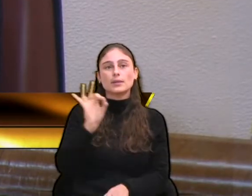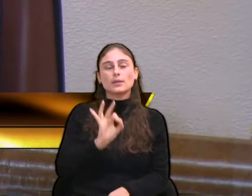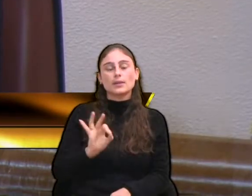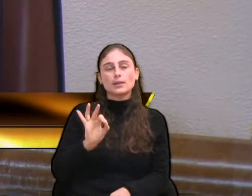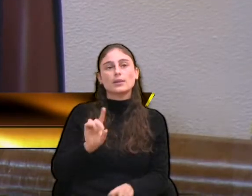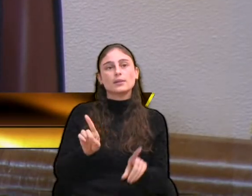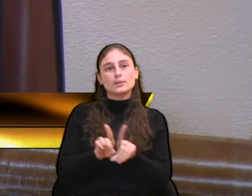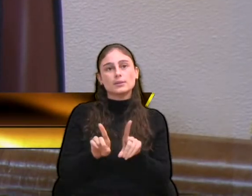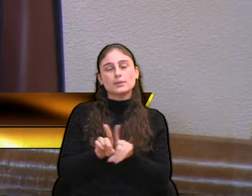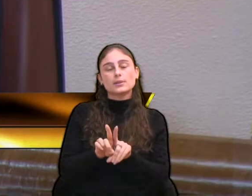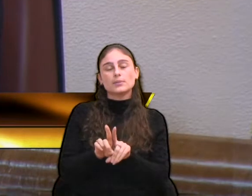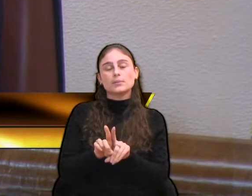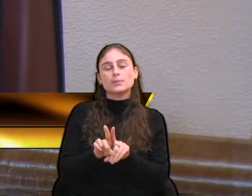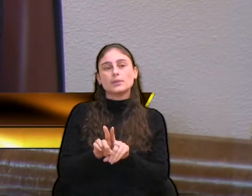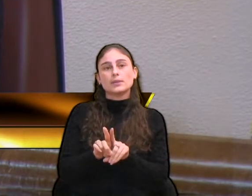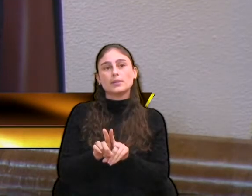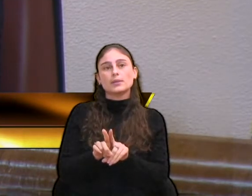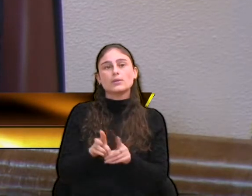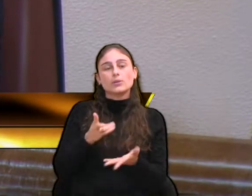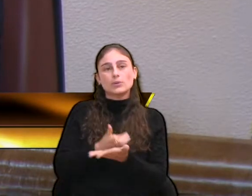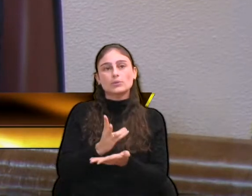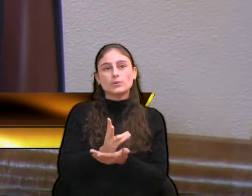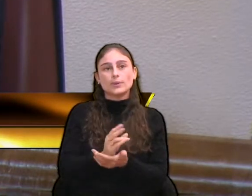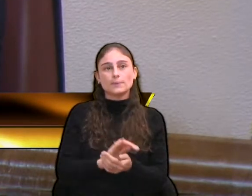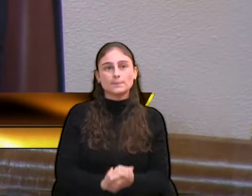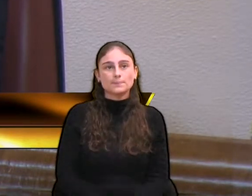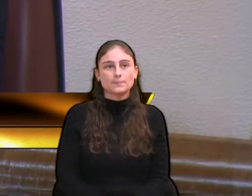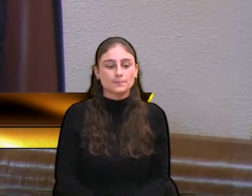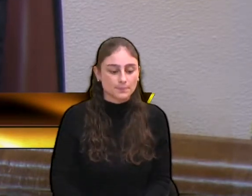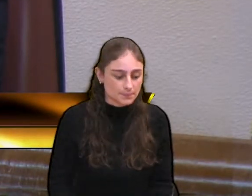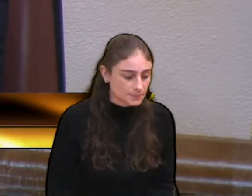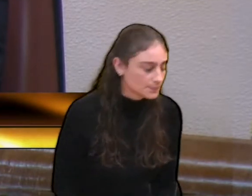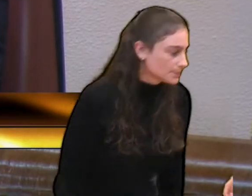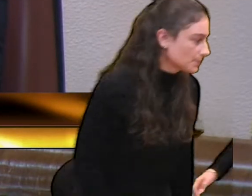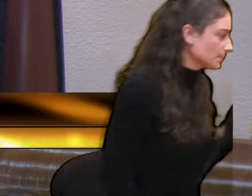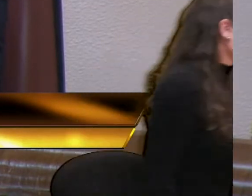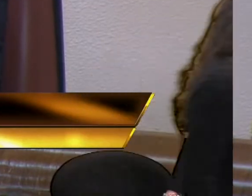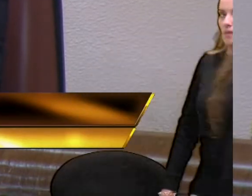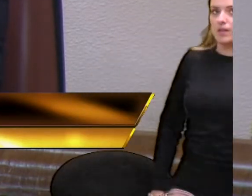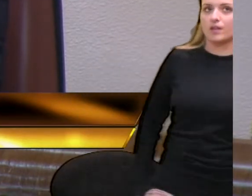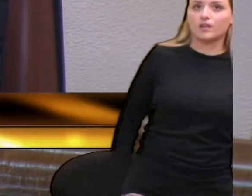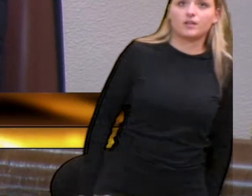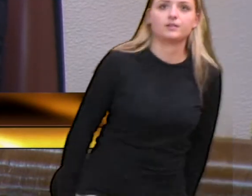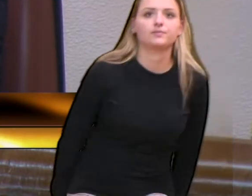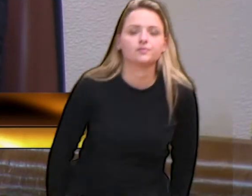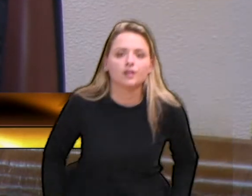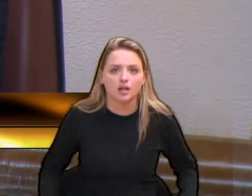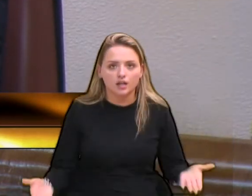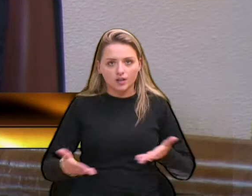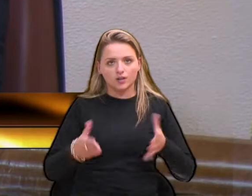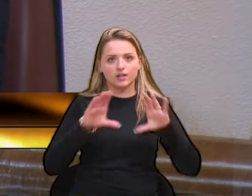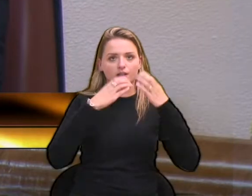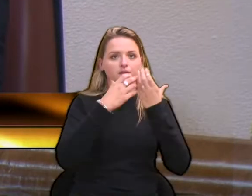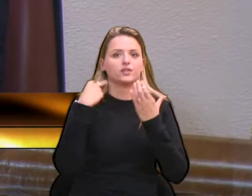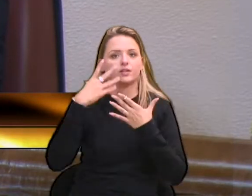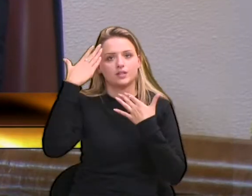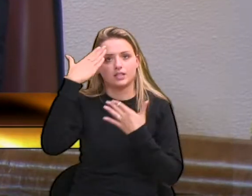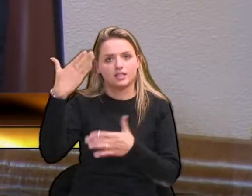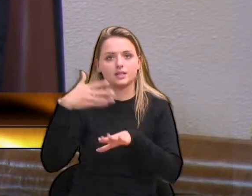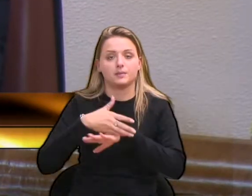dever de dar sequência em tudo isso. Então, nesse momento, a Câmara de Vereadores agradece a participação das